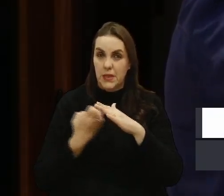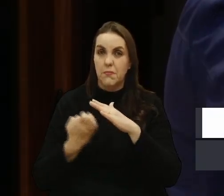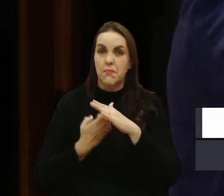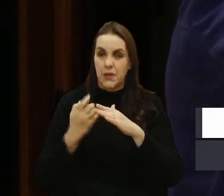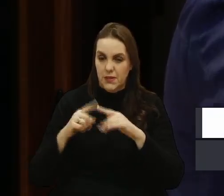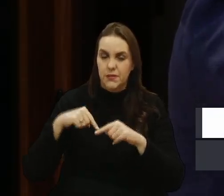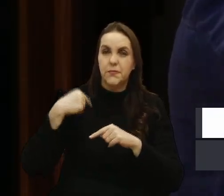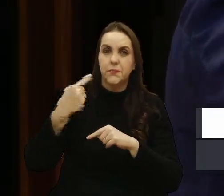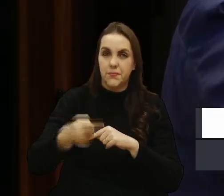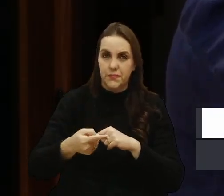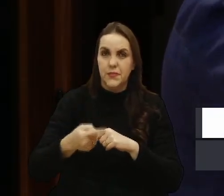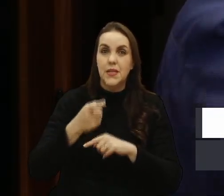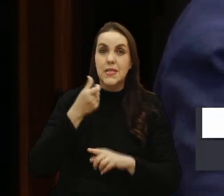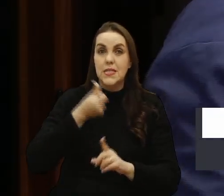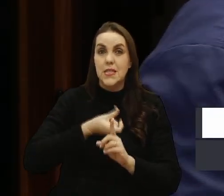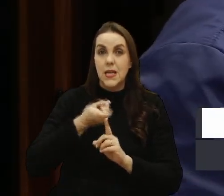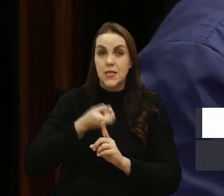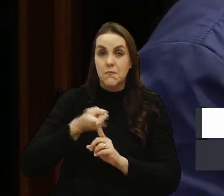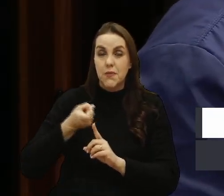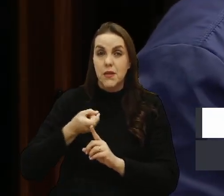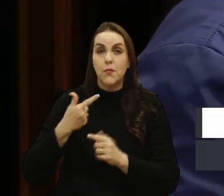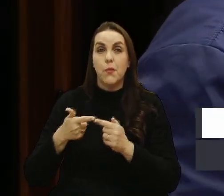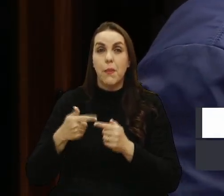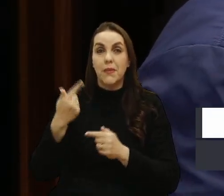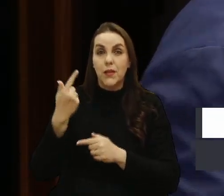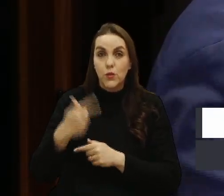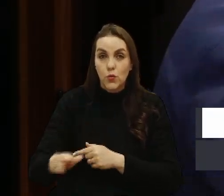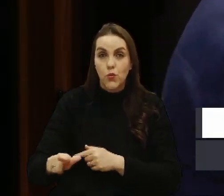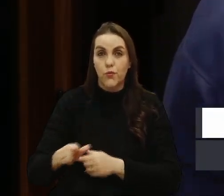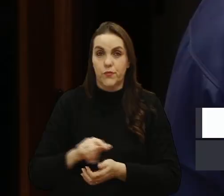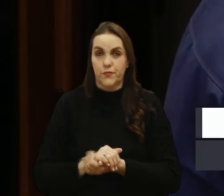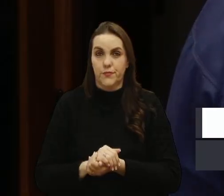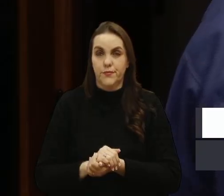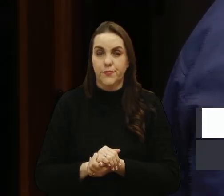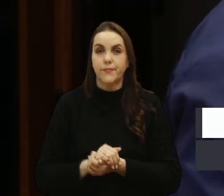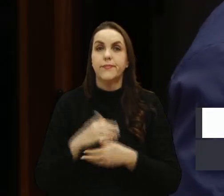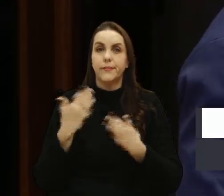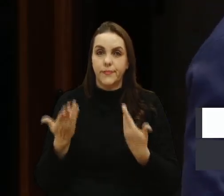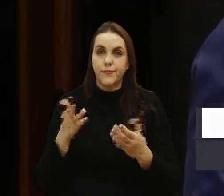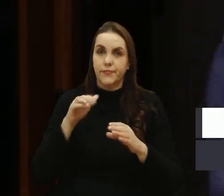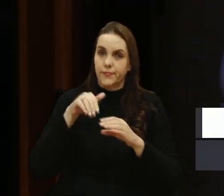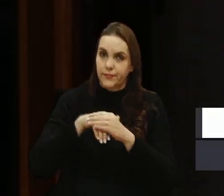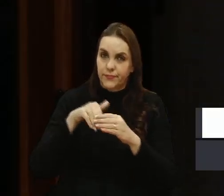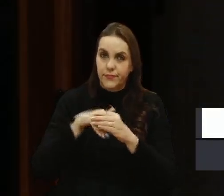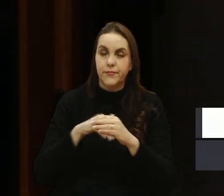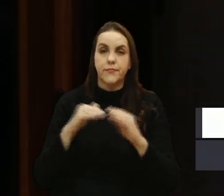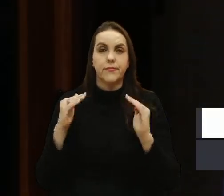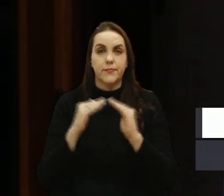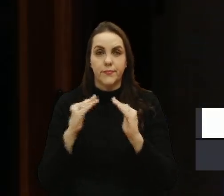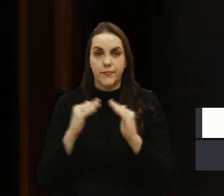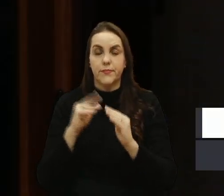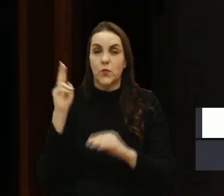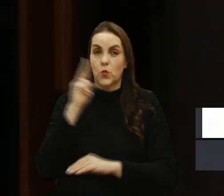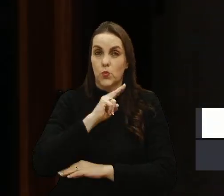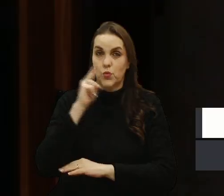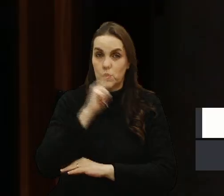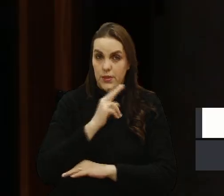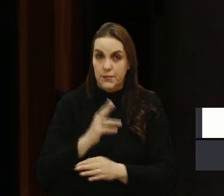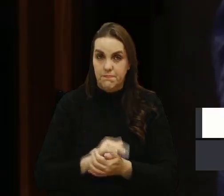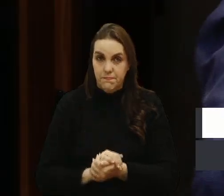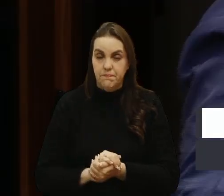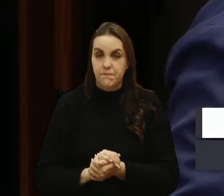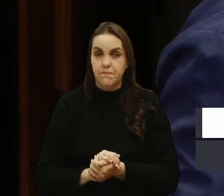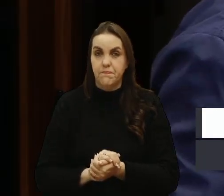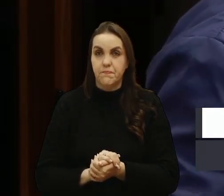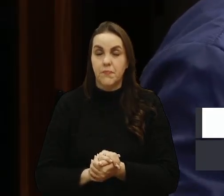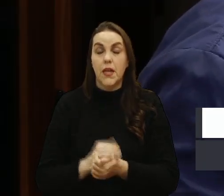adiante, daqui 6 meses ter um novo problema. Então, votaremos favoráveis ao regime de urgência, que